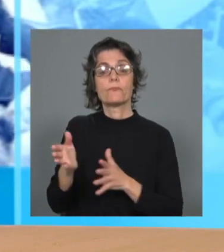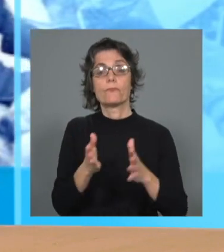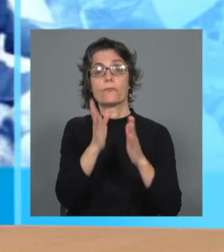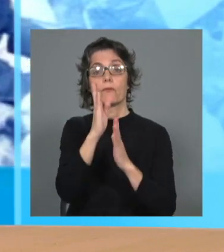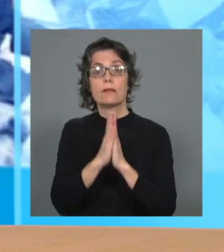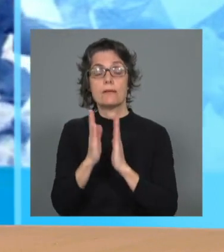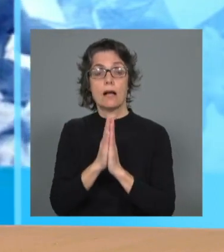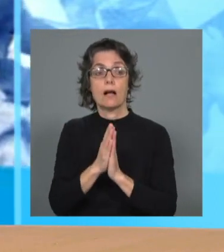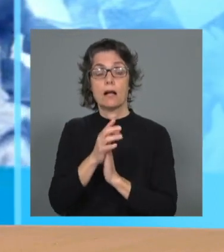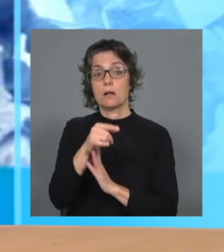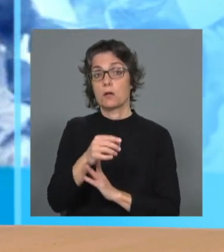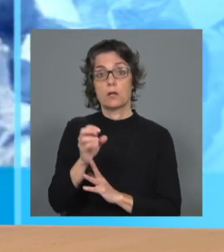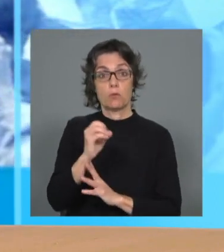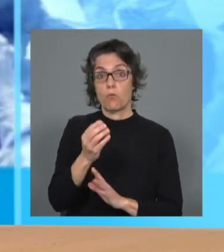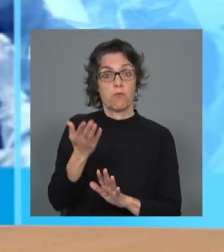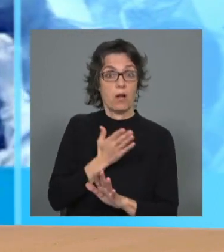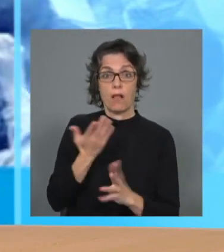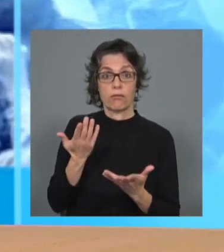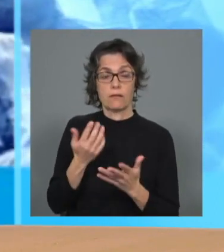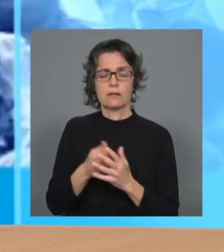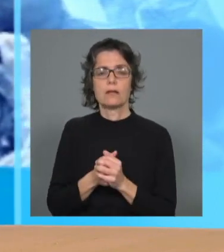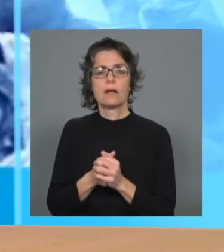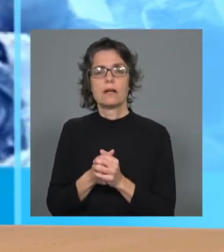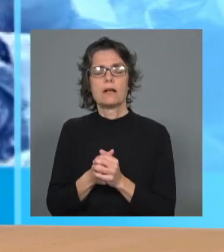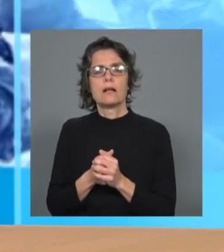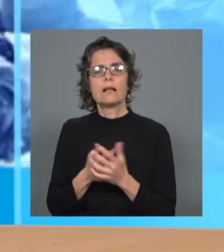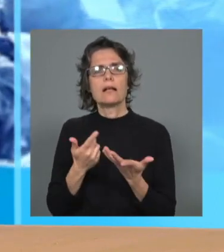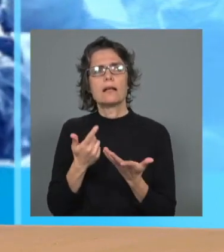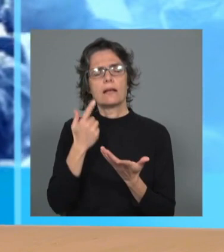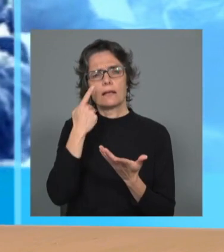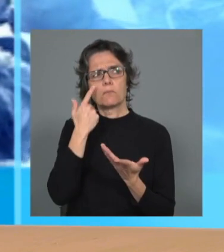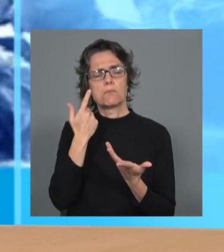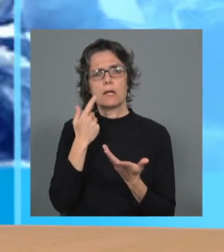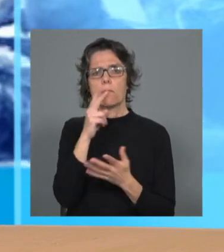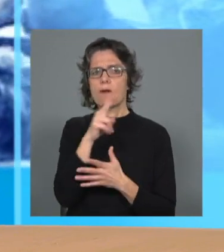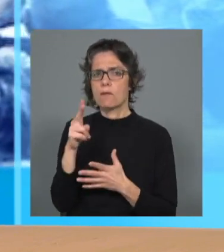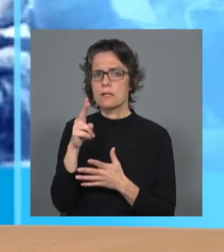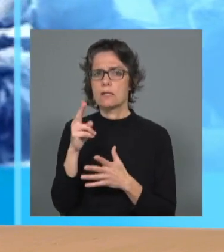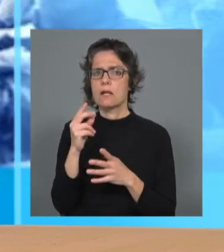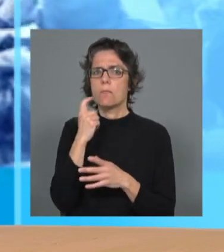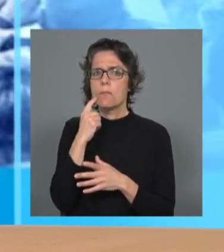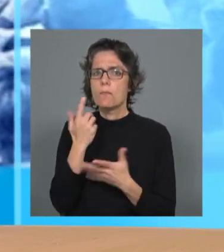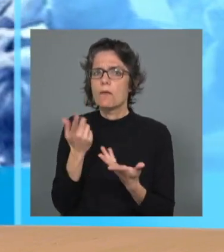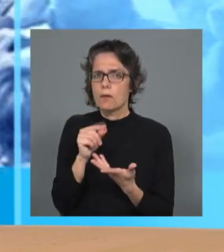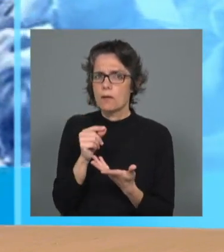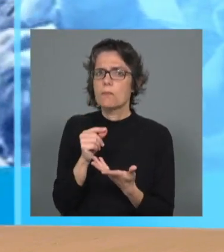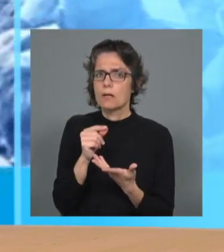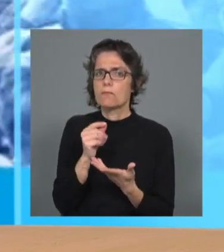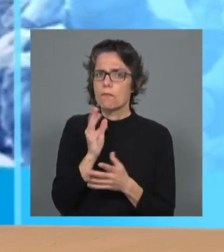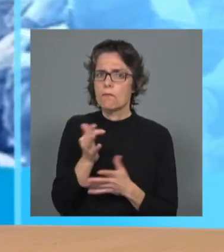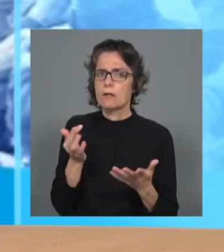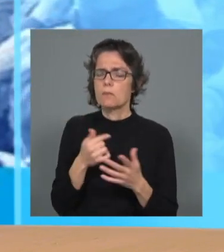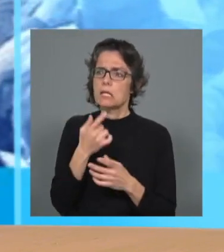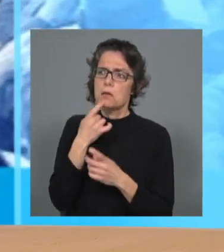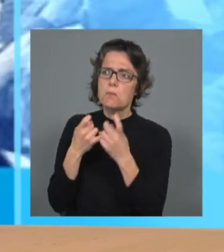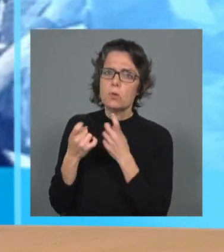se fazia, e depois pensei, e por que não a visita pascal? E coloquei esta questão até a vários colegas meus,